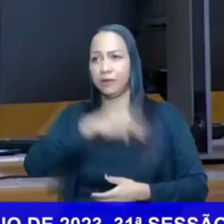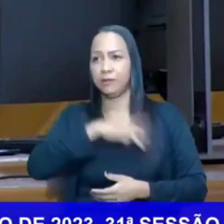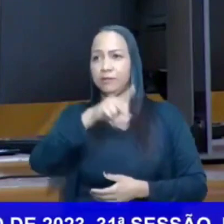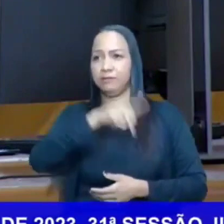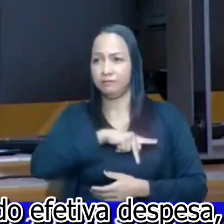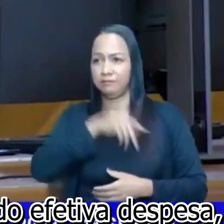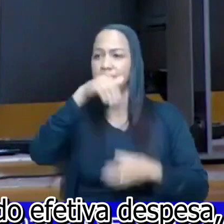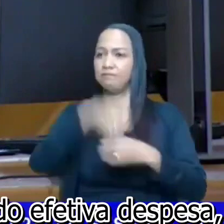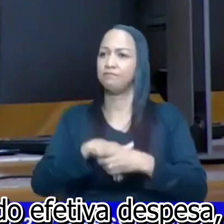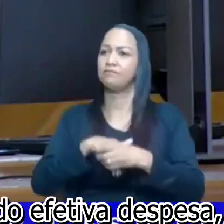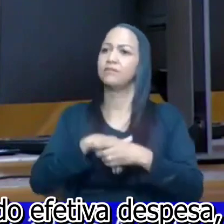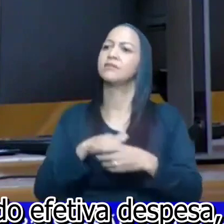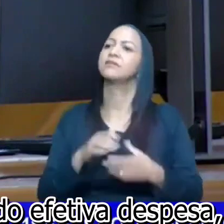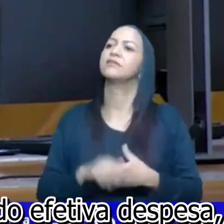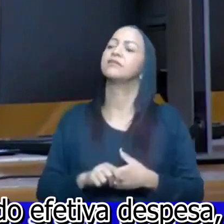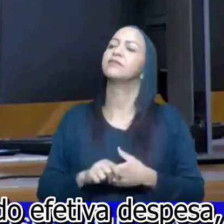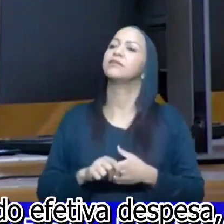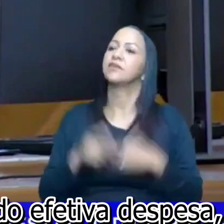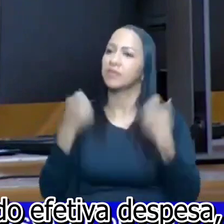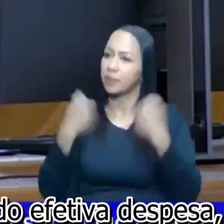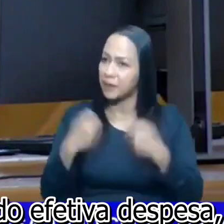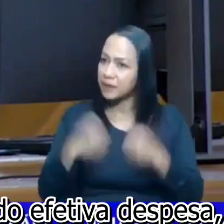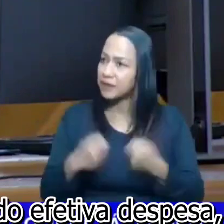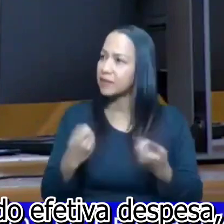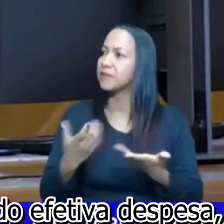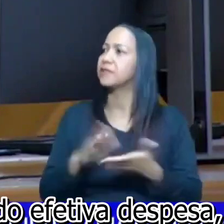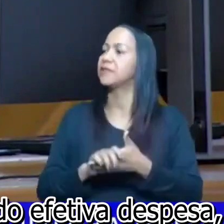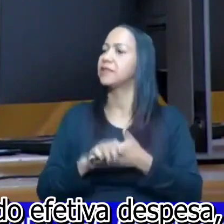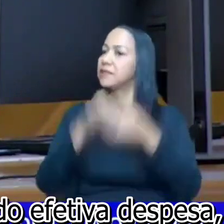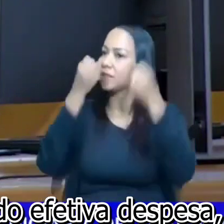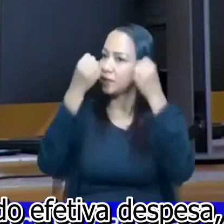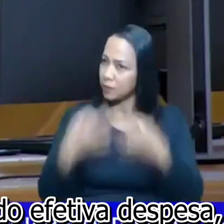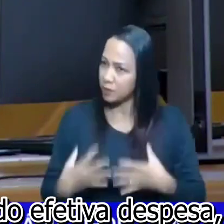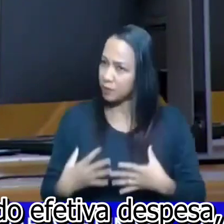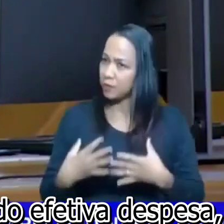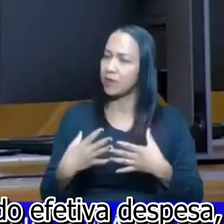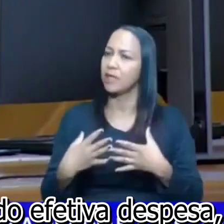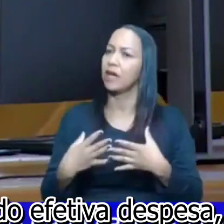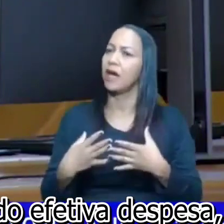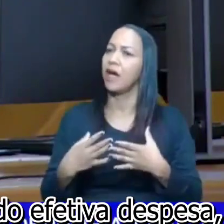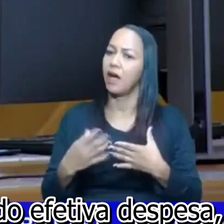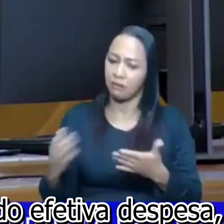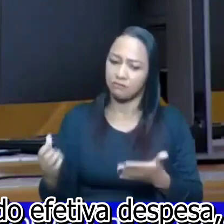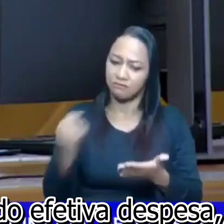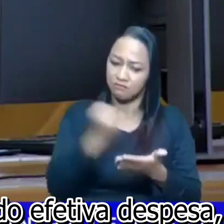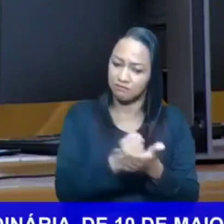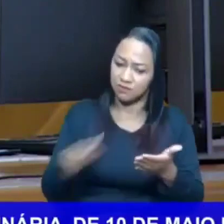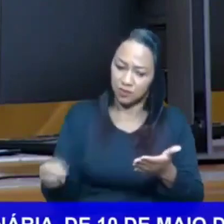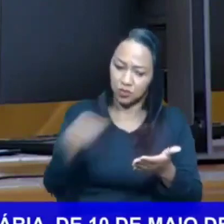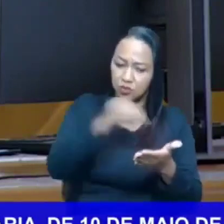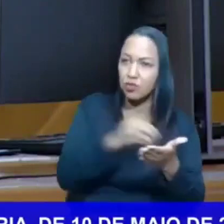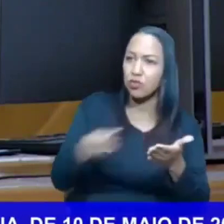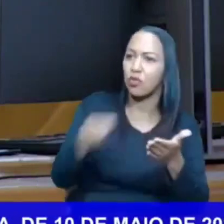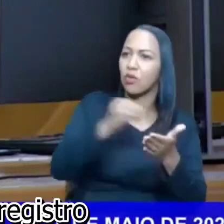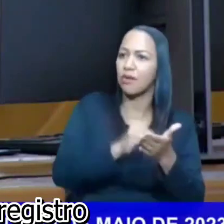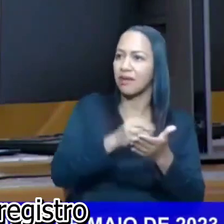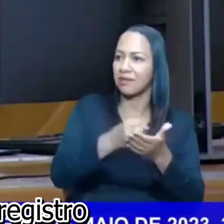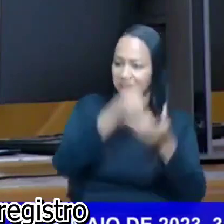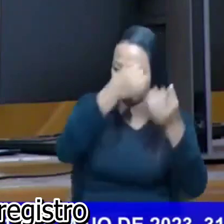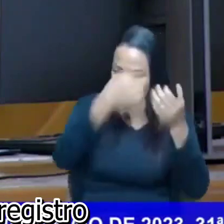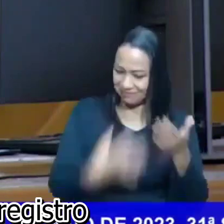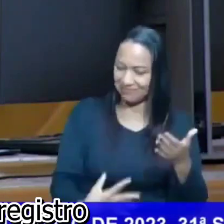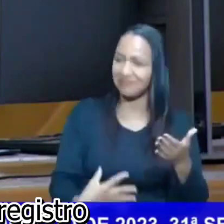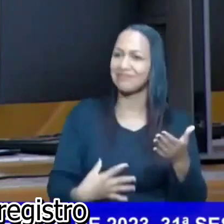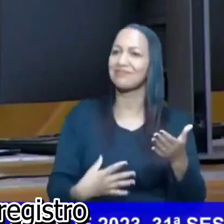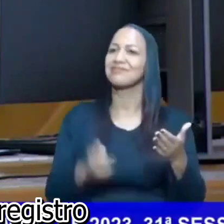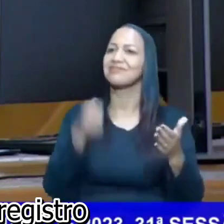quanto, a necessidade de registro, caso tenha havido efetiva despesa, e a impossibilidade